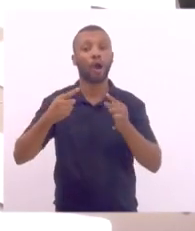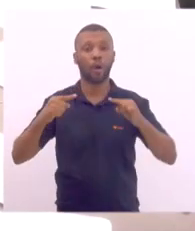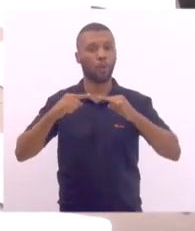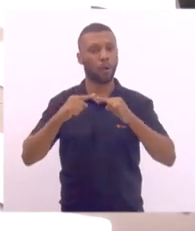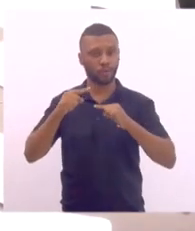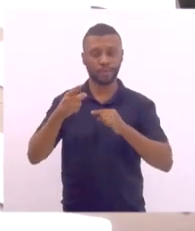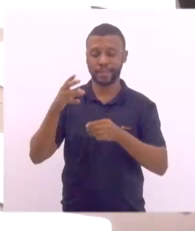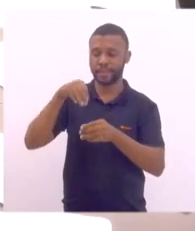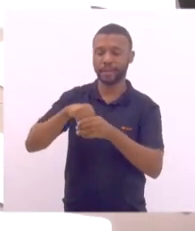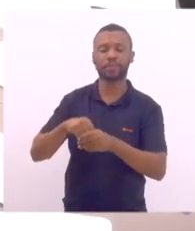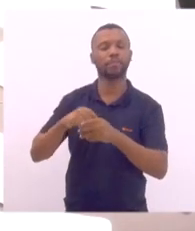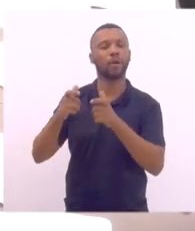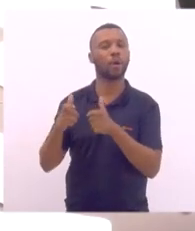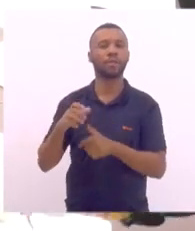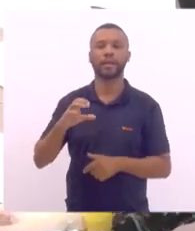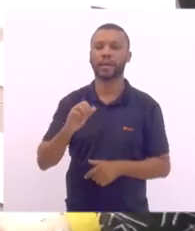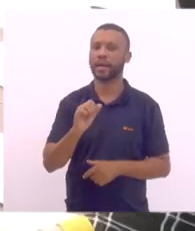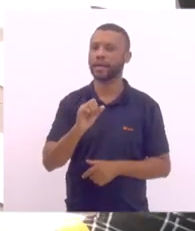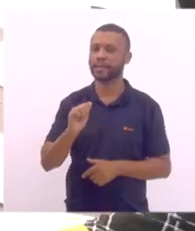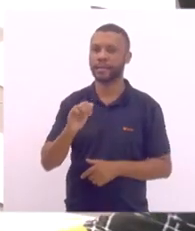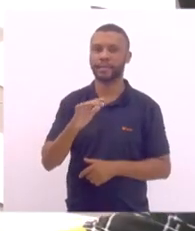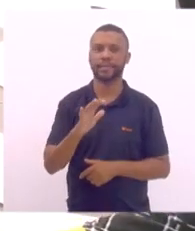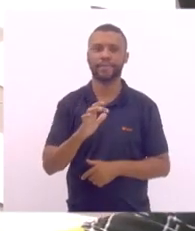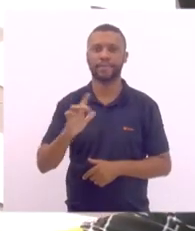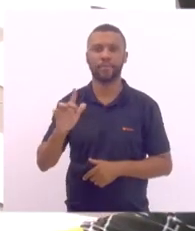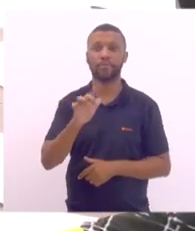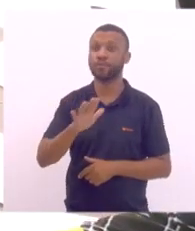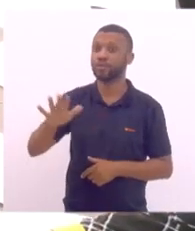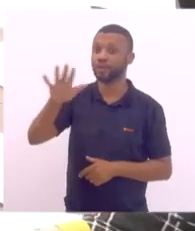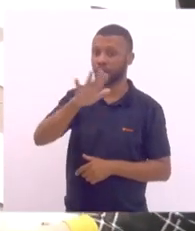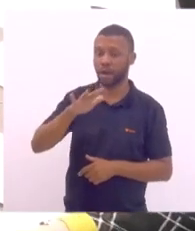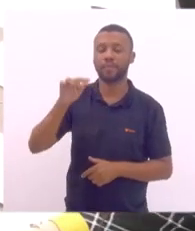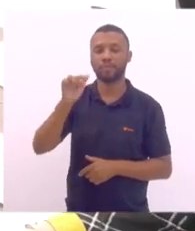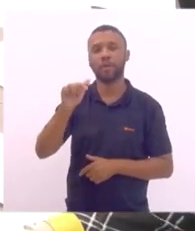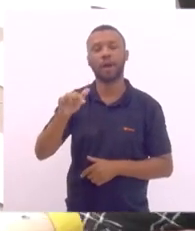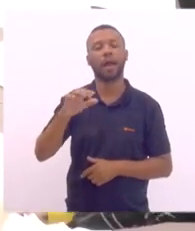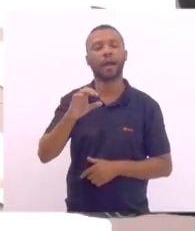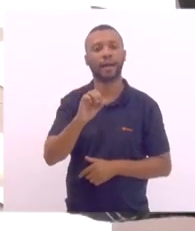foi discutido lá. O controlador-geral